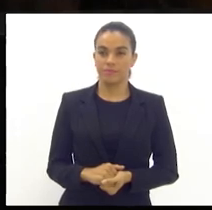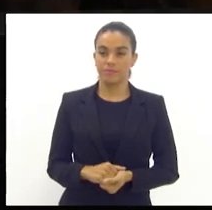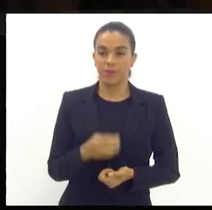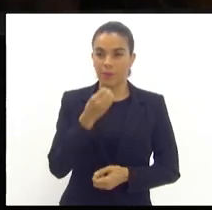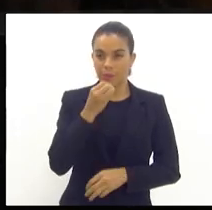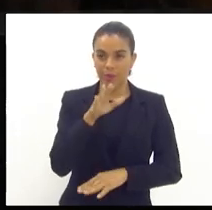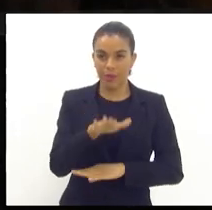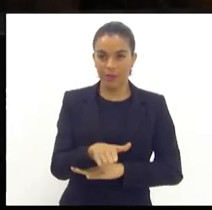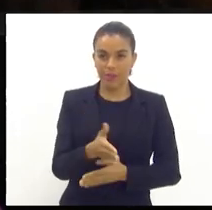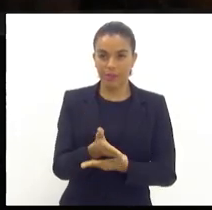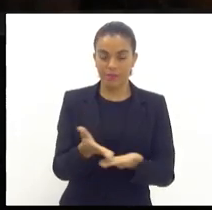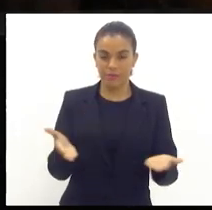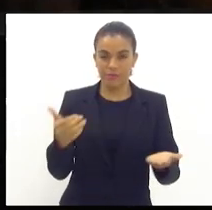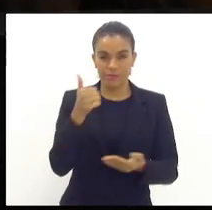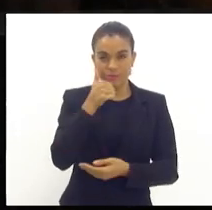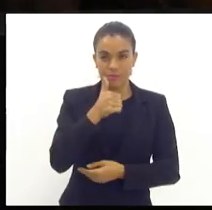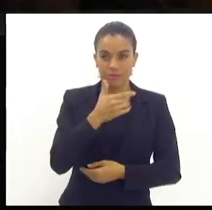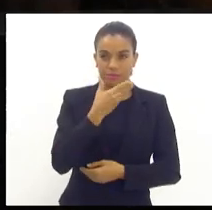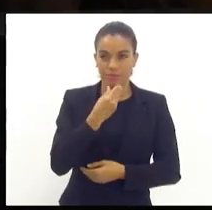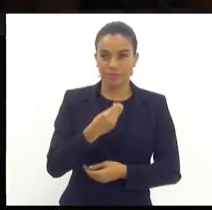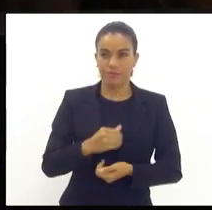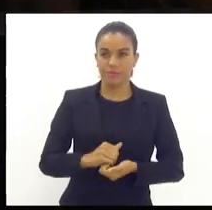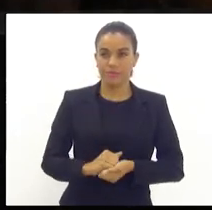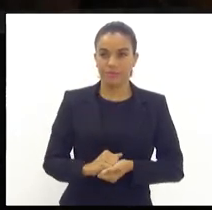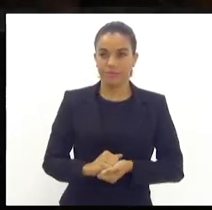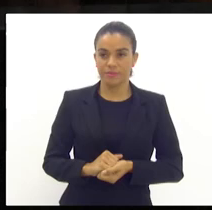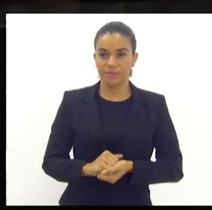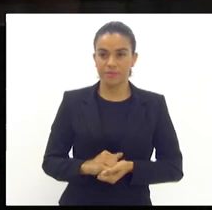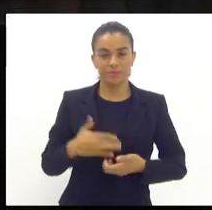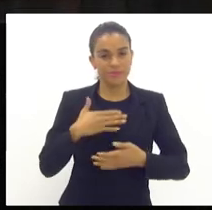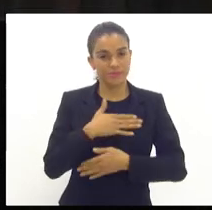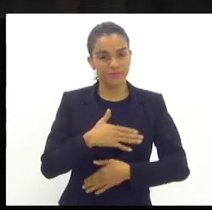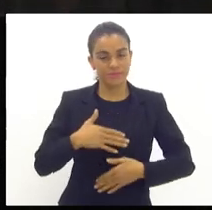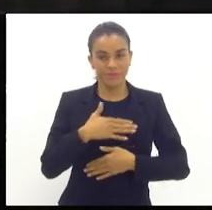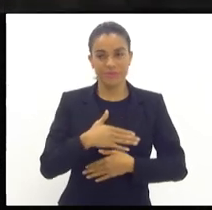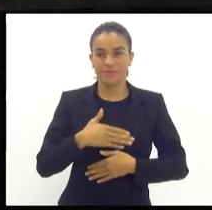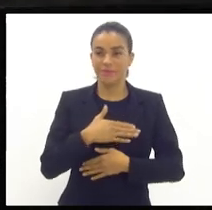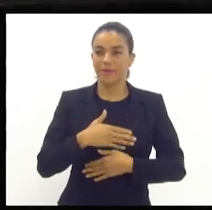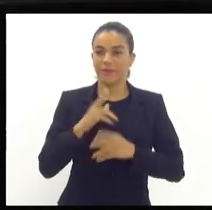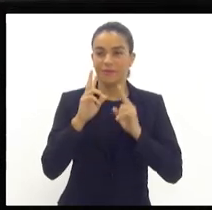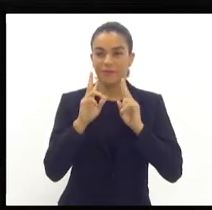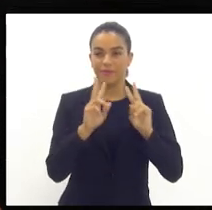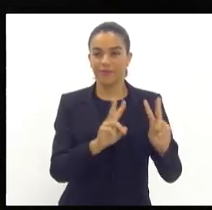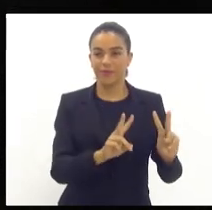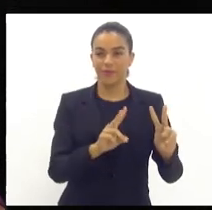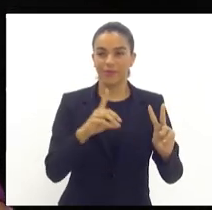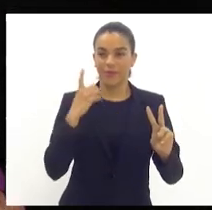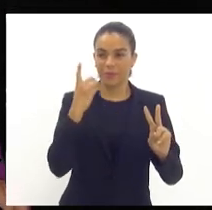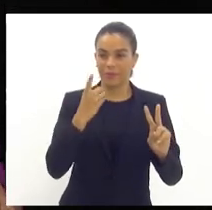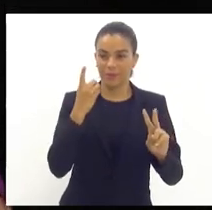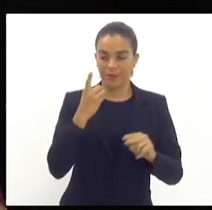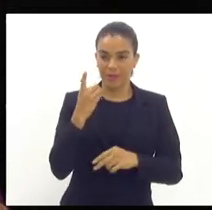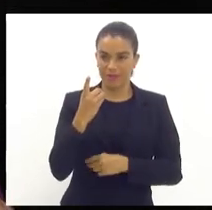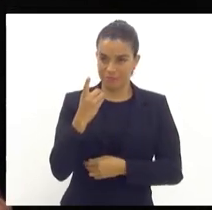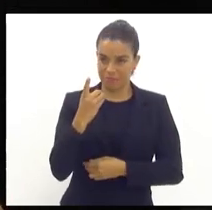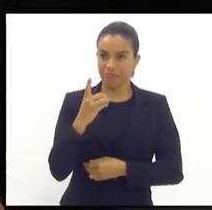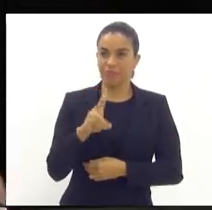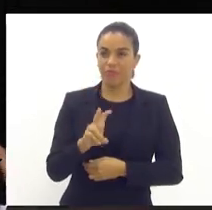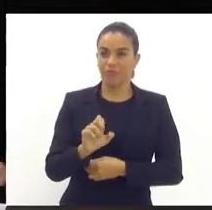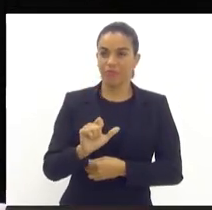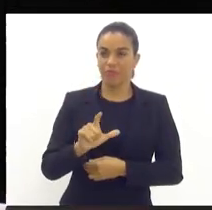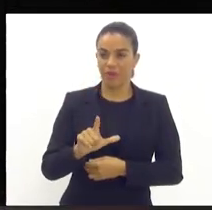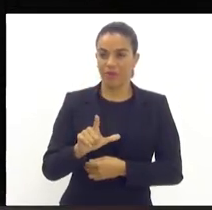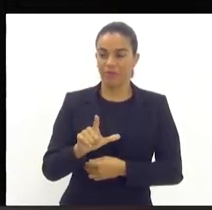Boa tarde a todos e todas. Fico muito feliz de ver o nobre deputado Valdeciaza presidindo os trabalhos do expediente